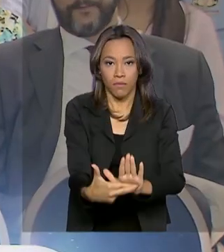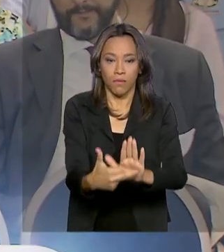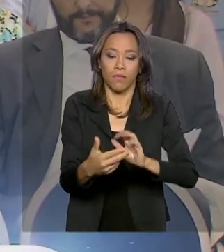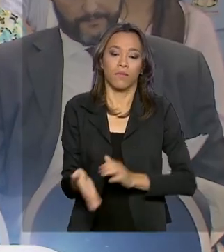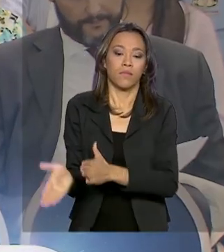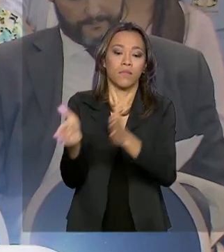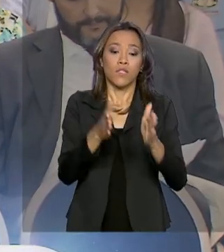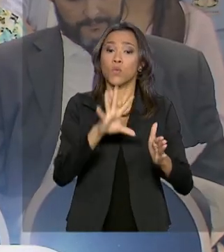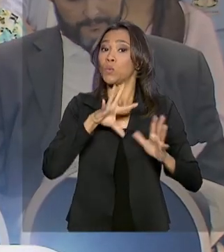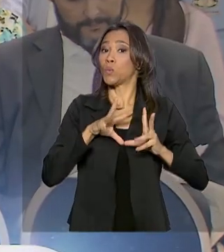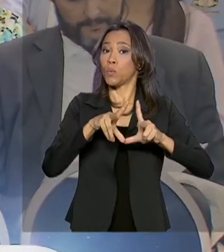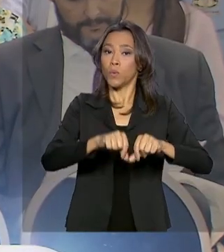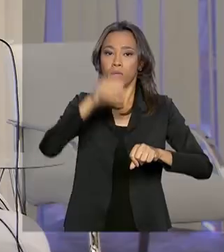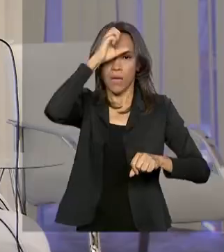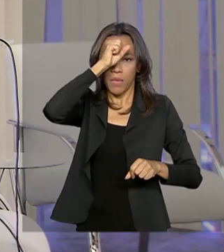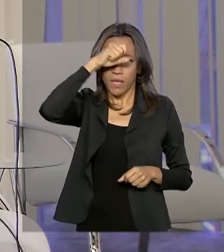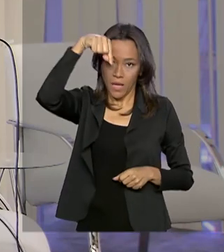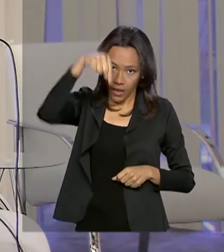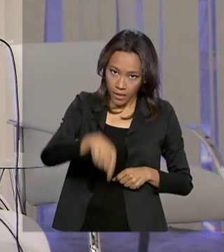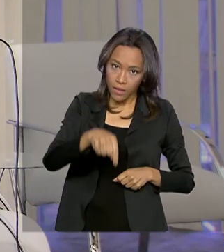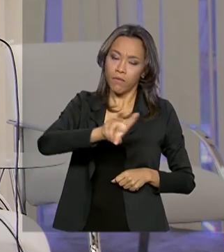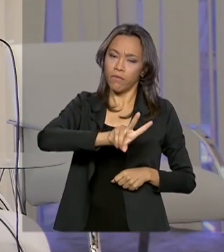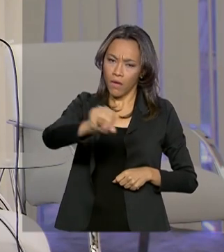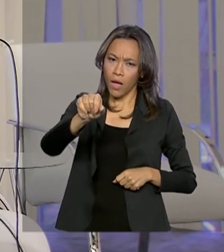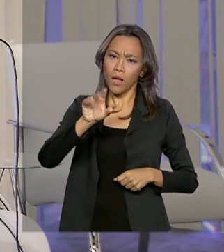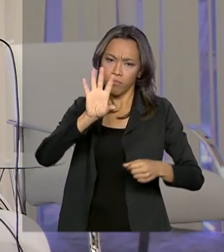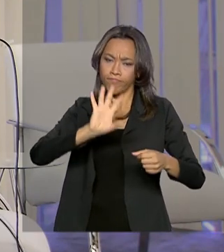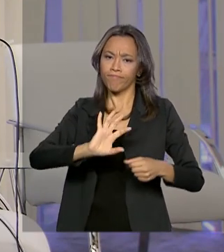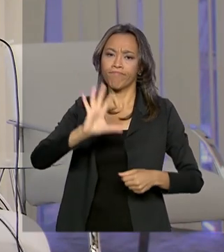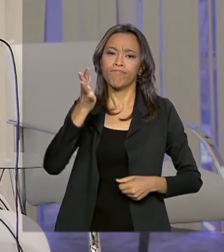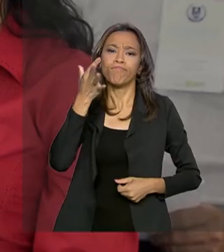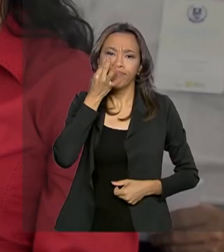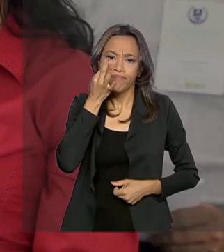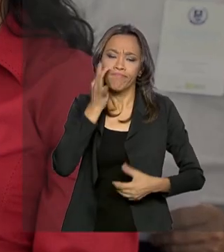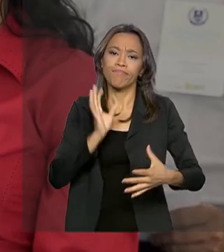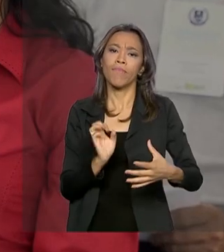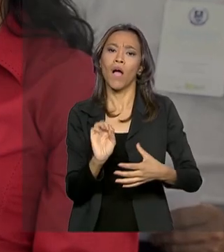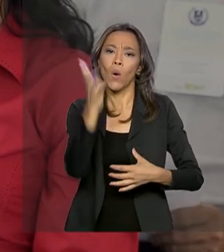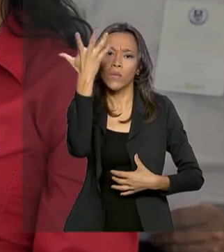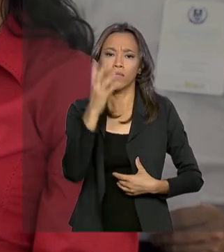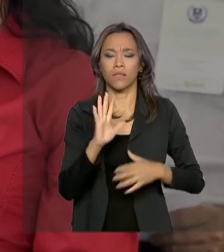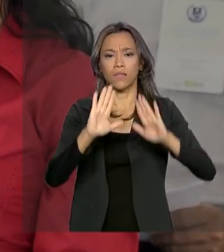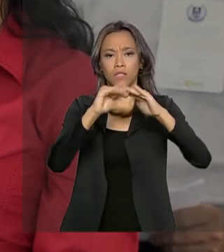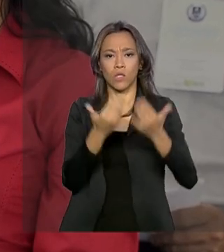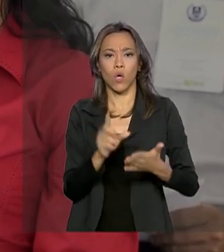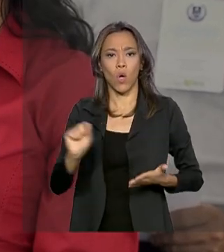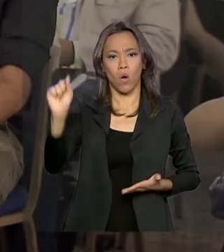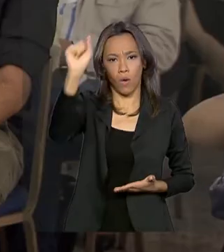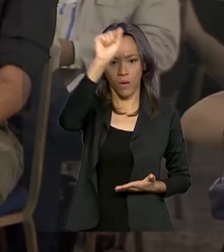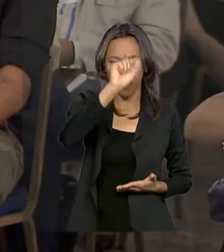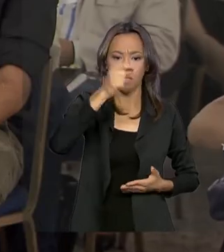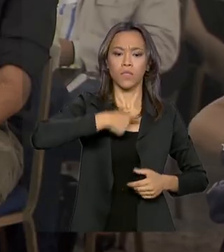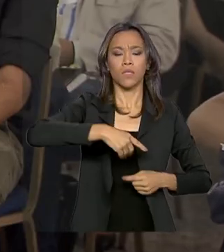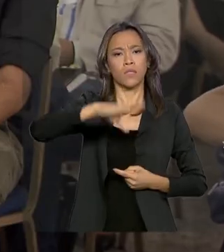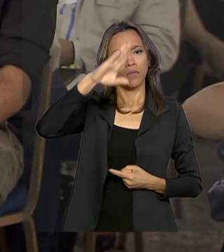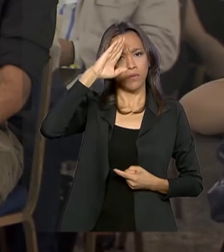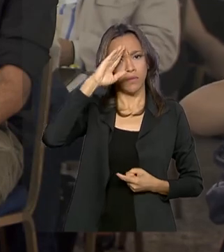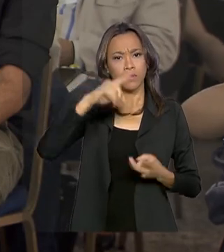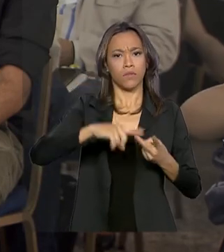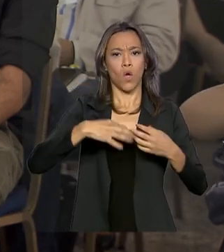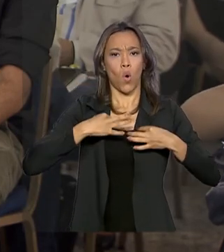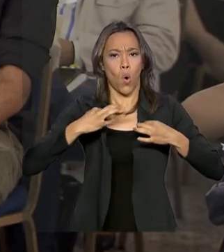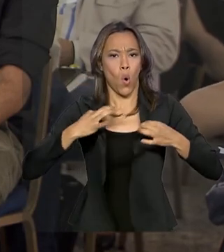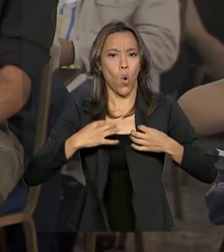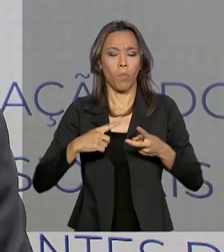o que aprenderem aqui em Brasília será colocado em prática nas suas escolas, desde o comportamento em hora cívica ao uso de uniformes